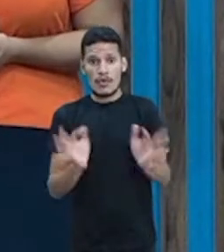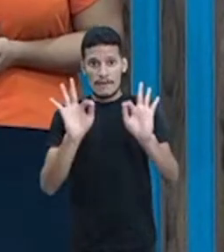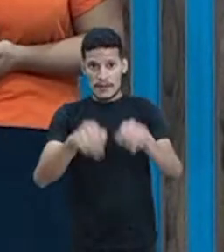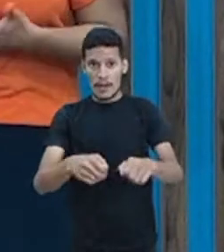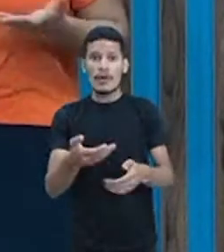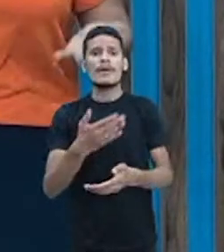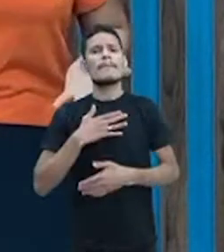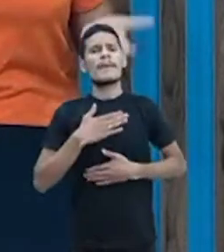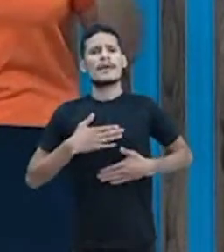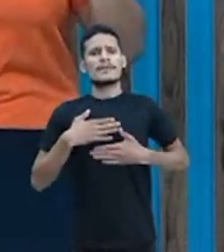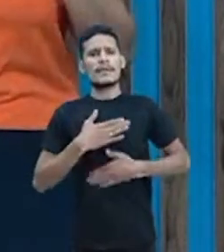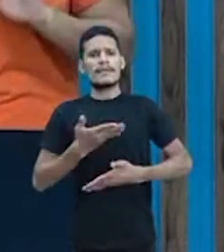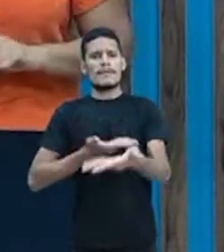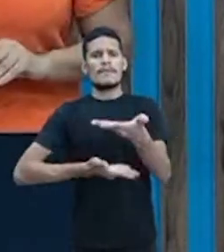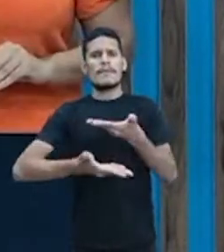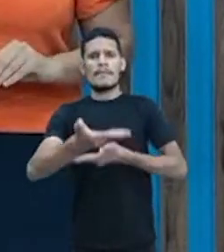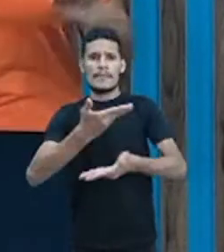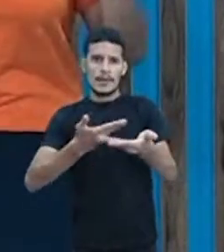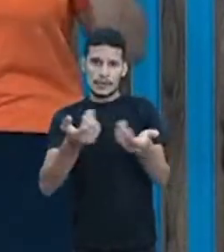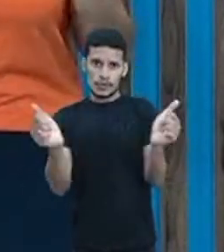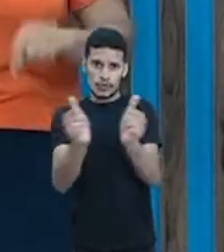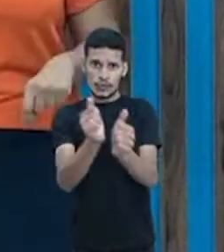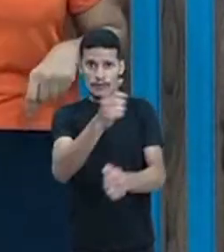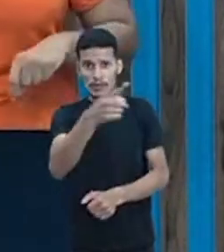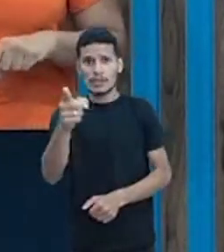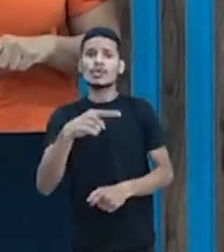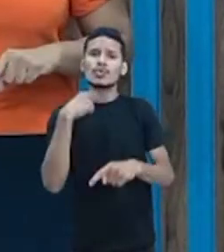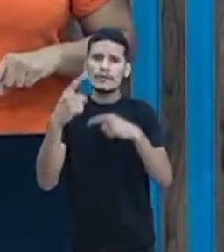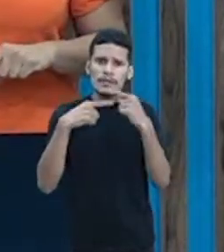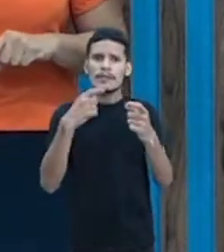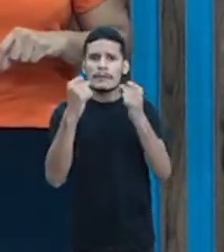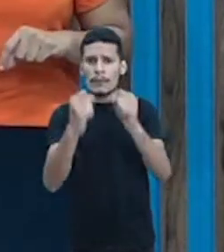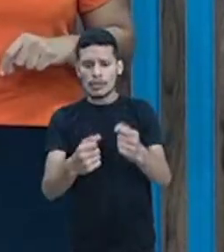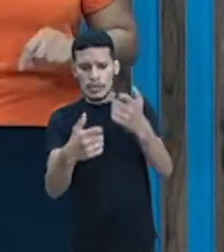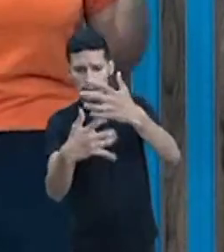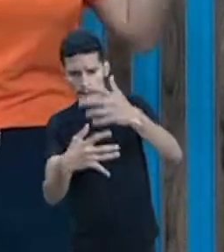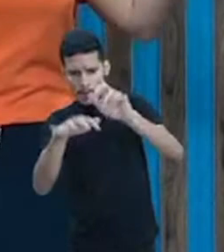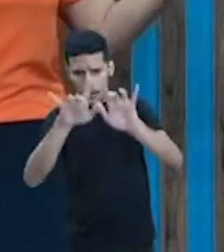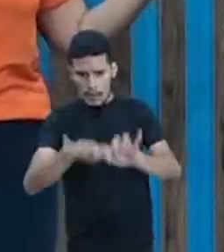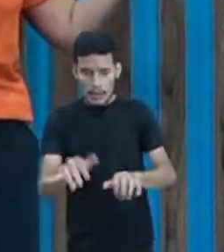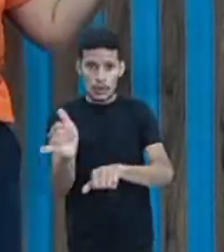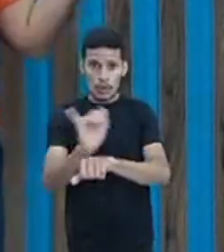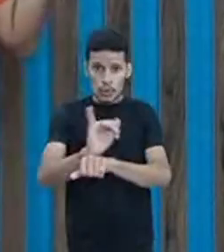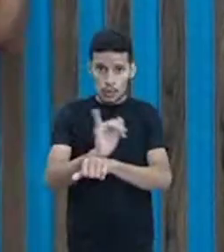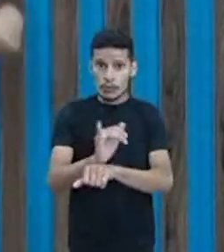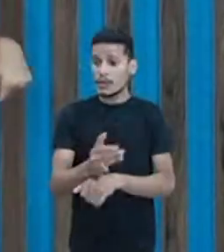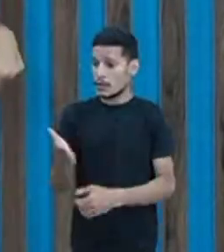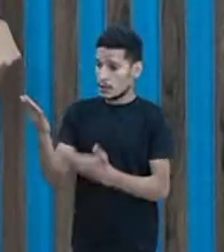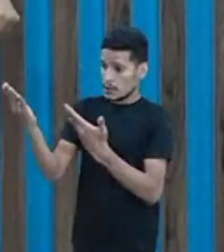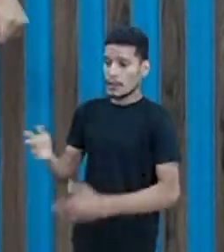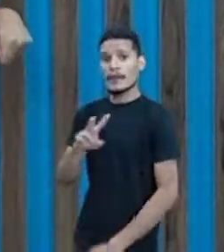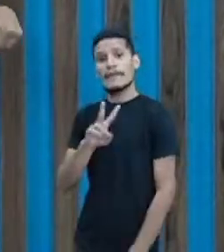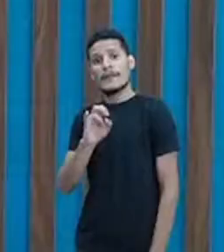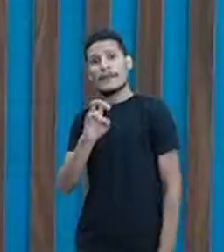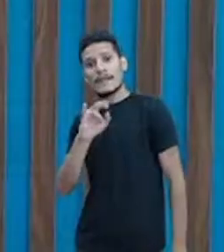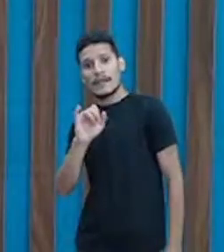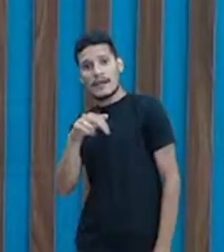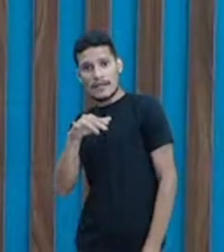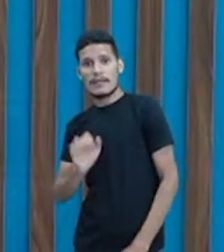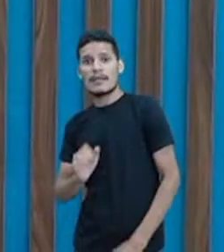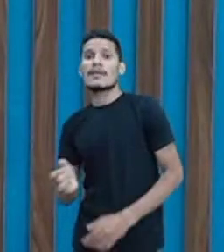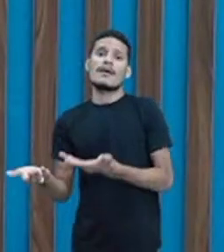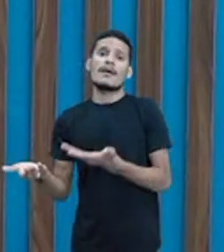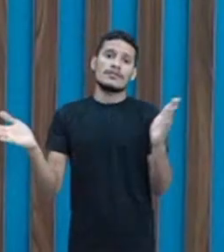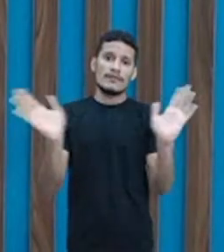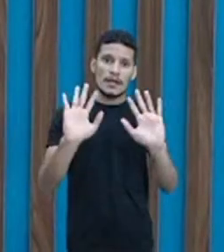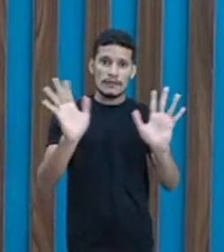assunto com vocês. Qualquer dúvida, no chat, nos comentários do YouTube, a professora Vivi vai se despedir de